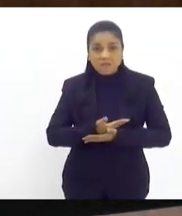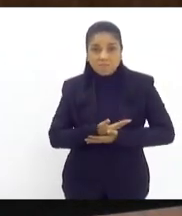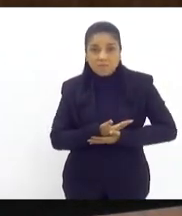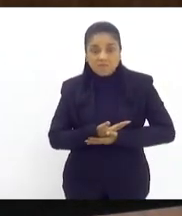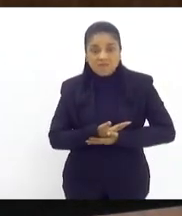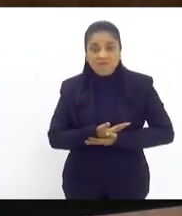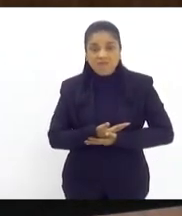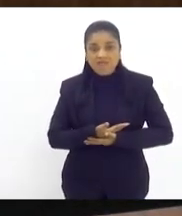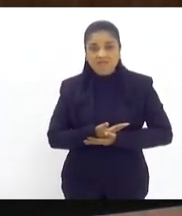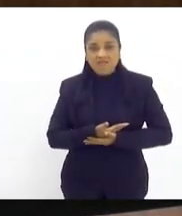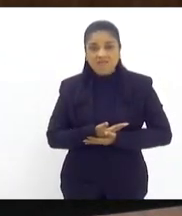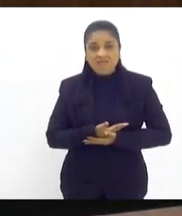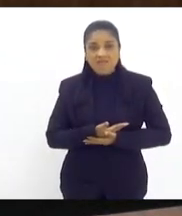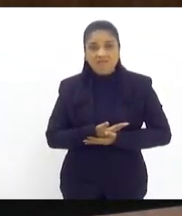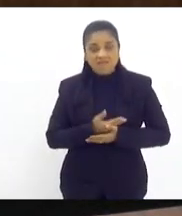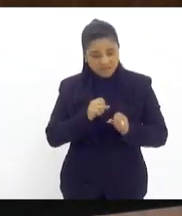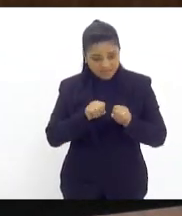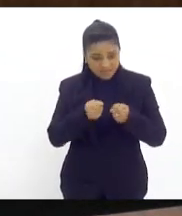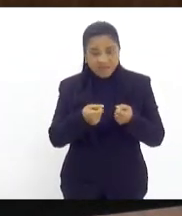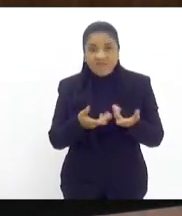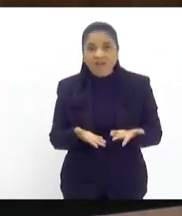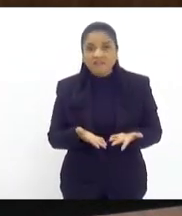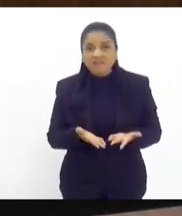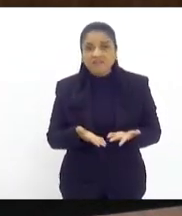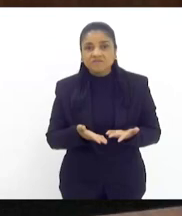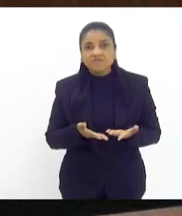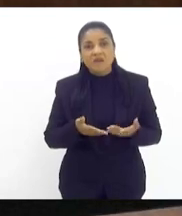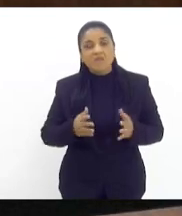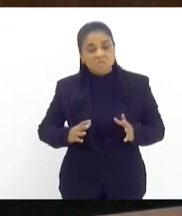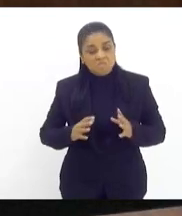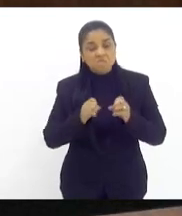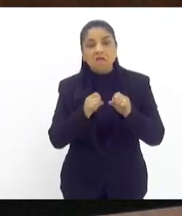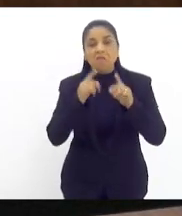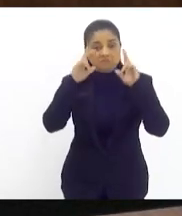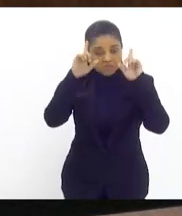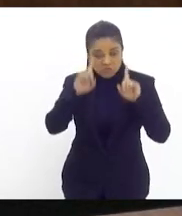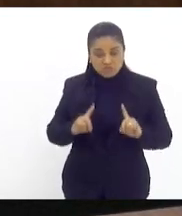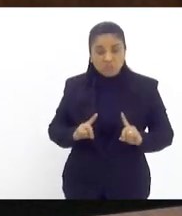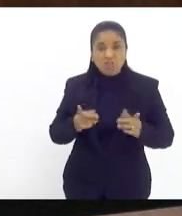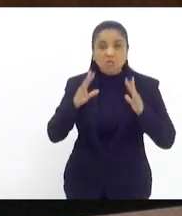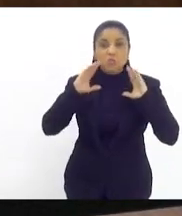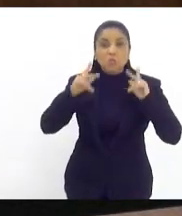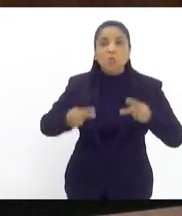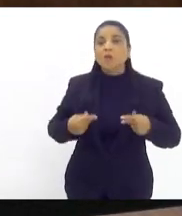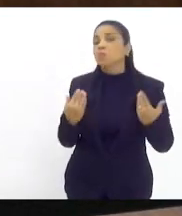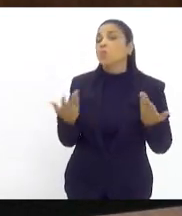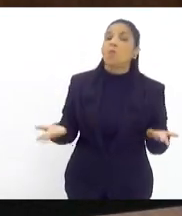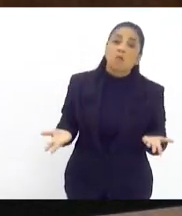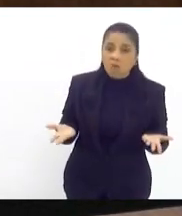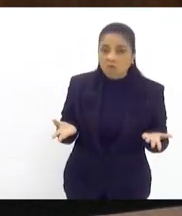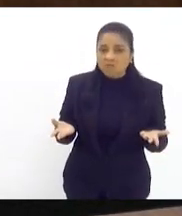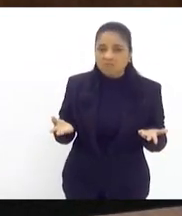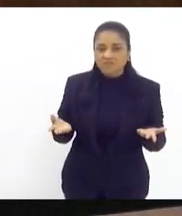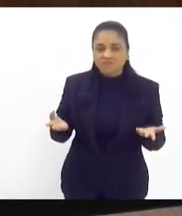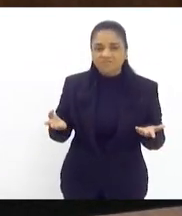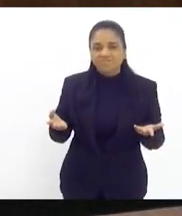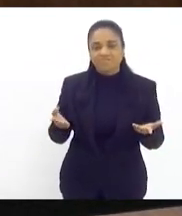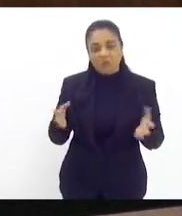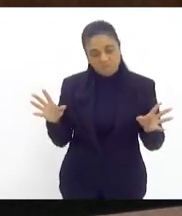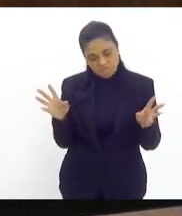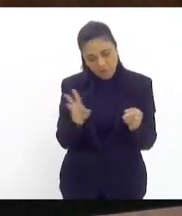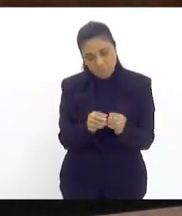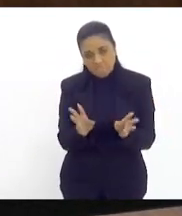vai brigar por qual direito humano não é verdade? então isso tudo e já caminhando para o fim